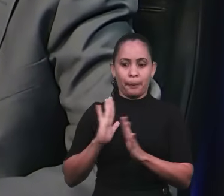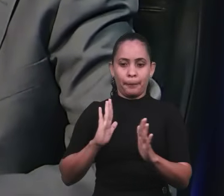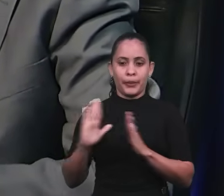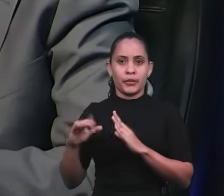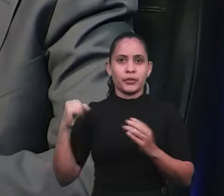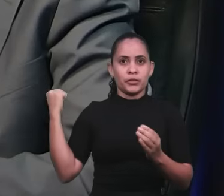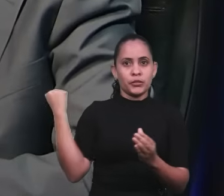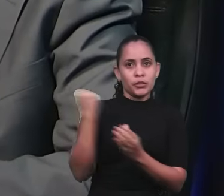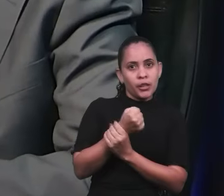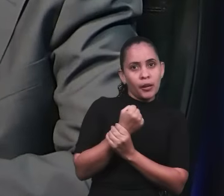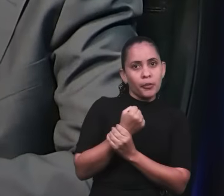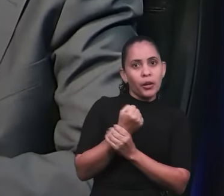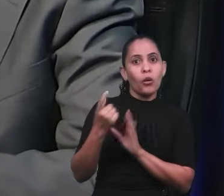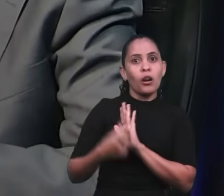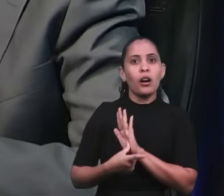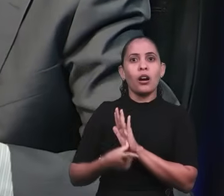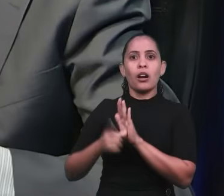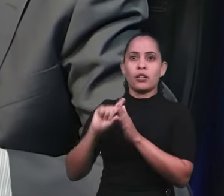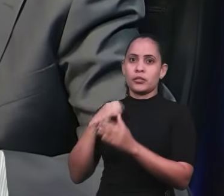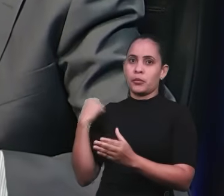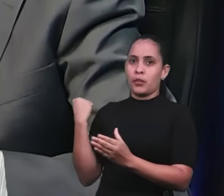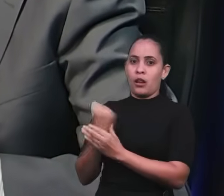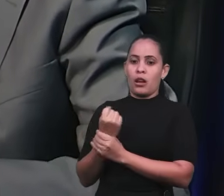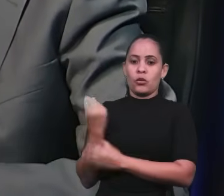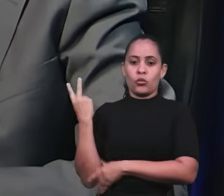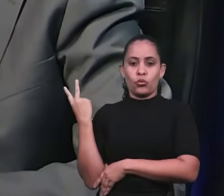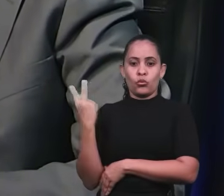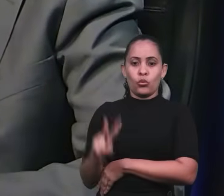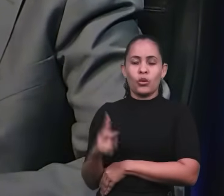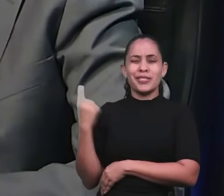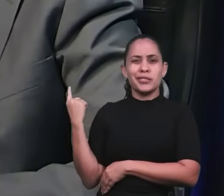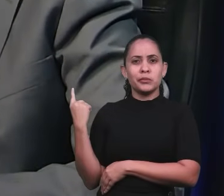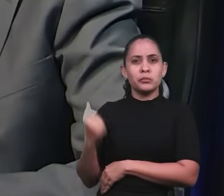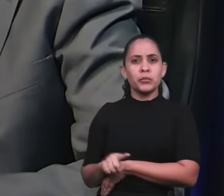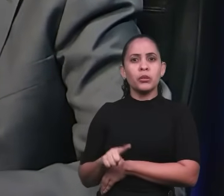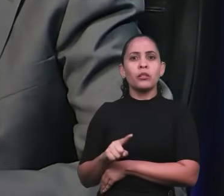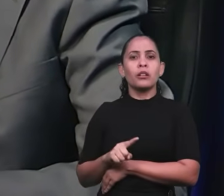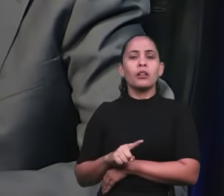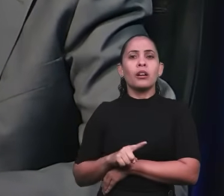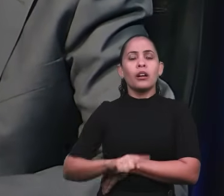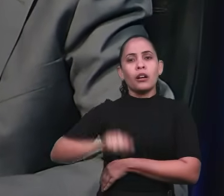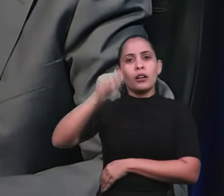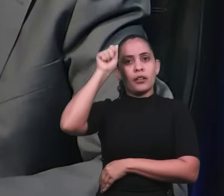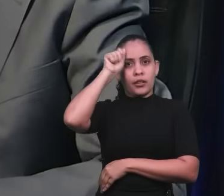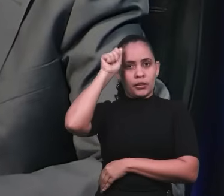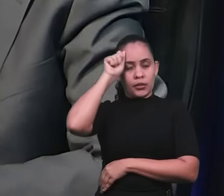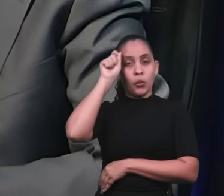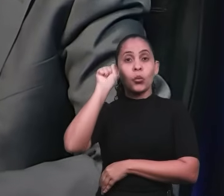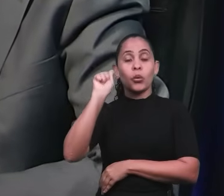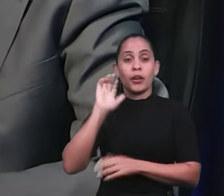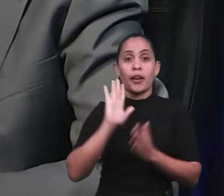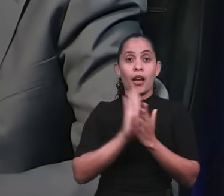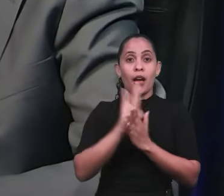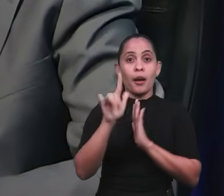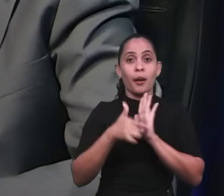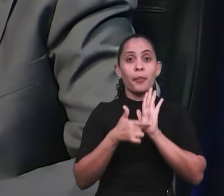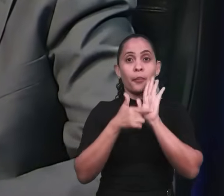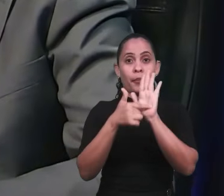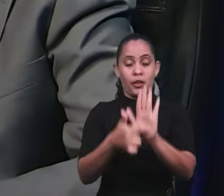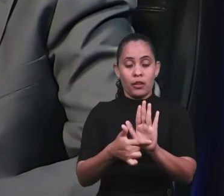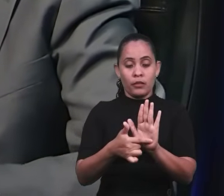Abraão. E antes de Abraão, 2000 anos também, Adão. Então a Bíblia é um